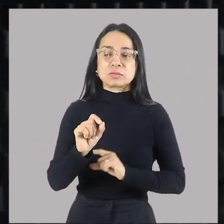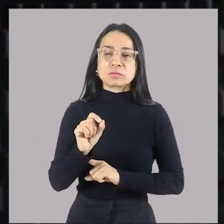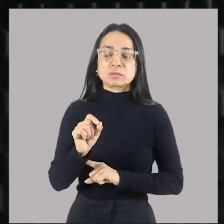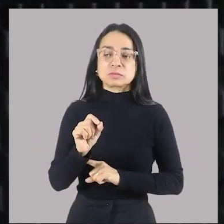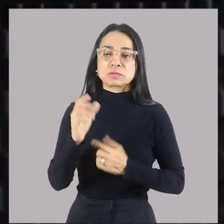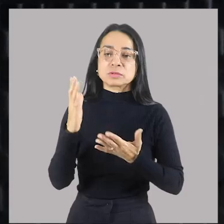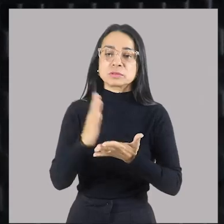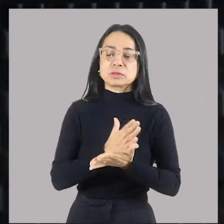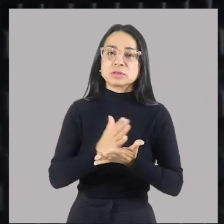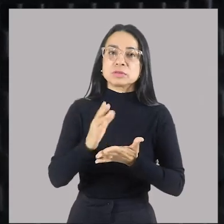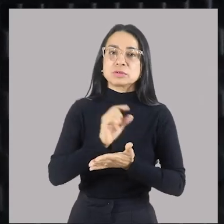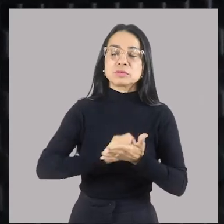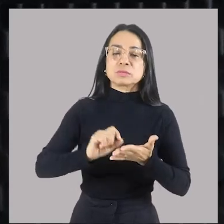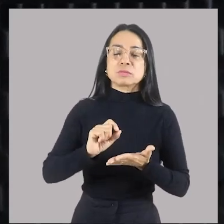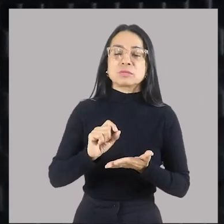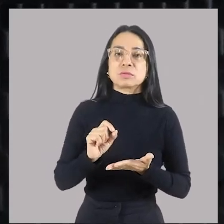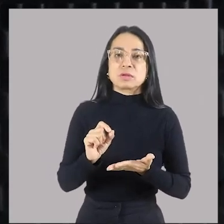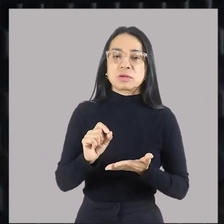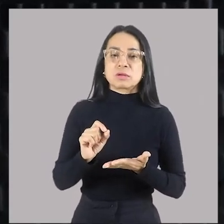algumas